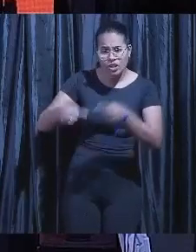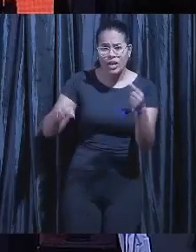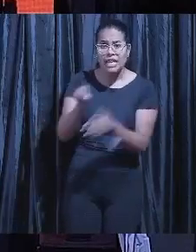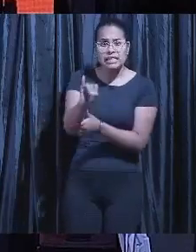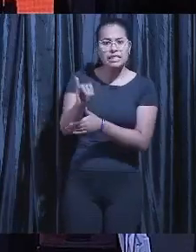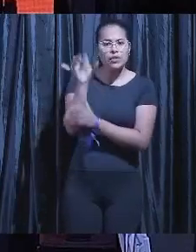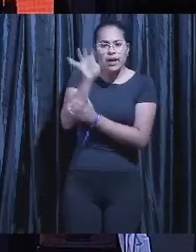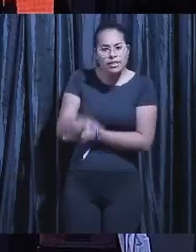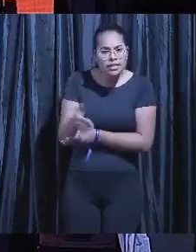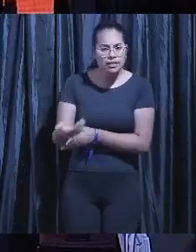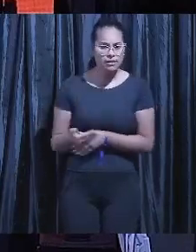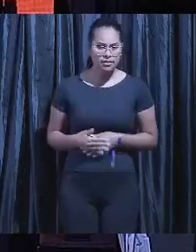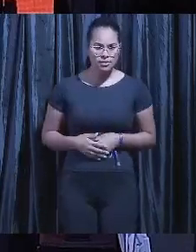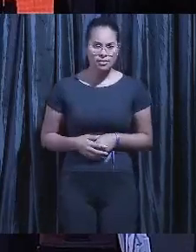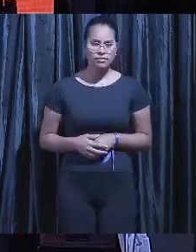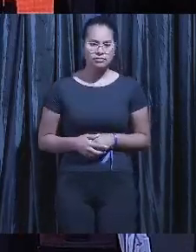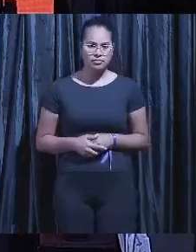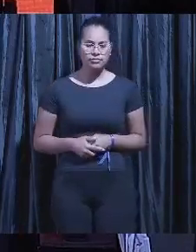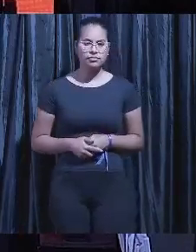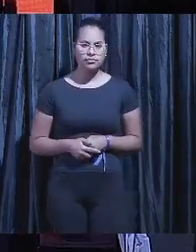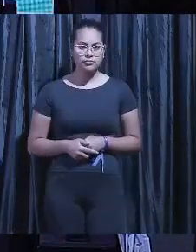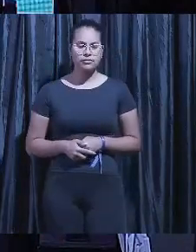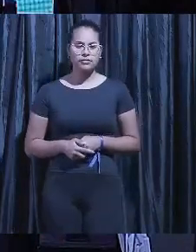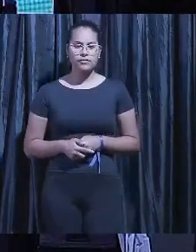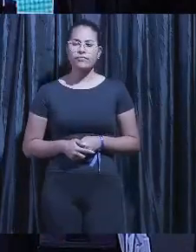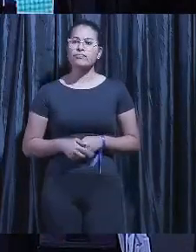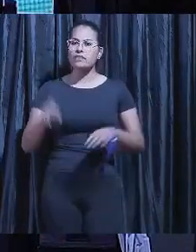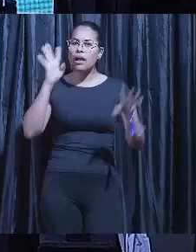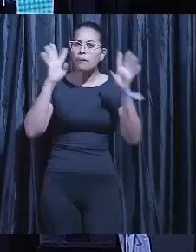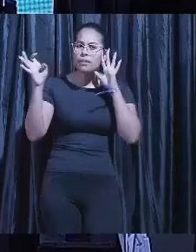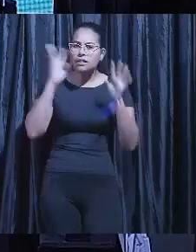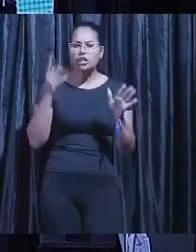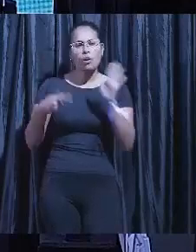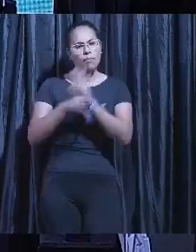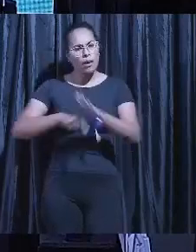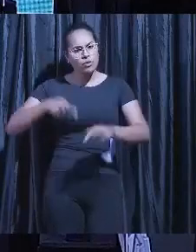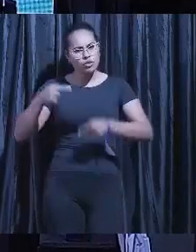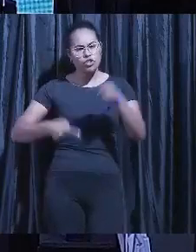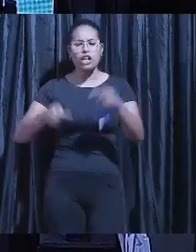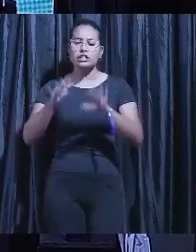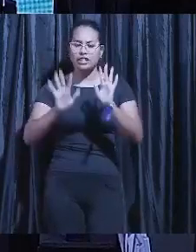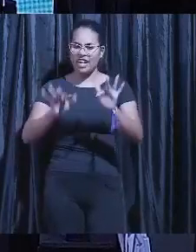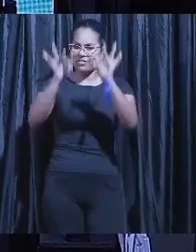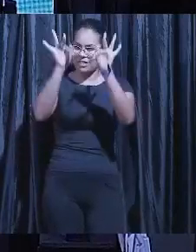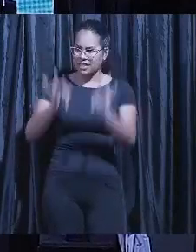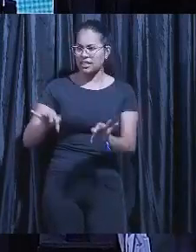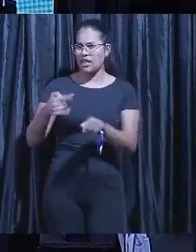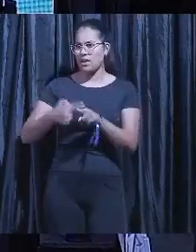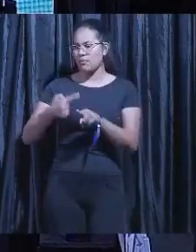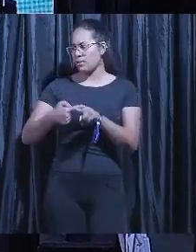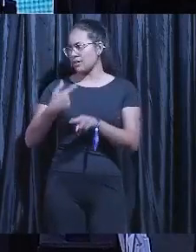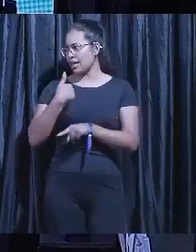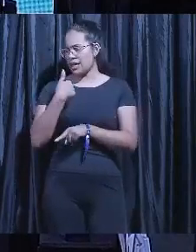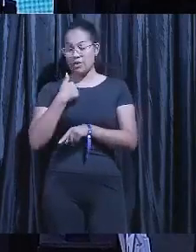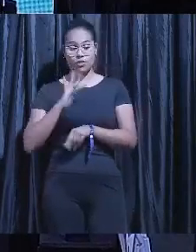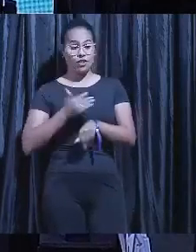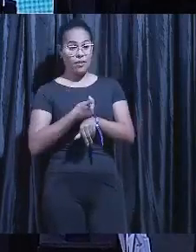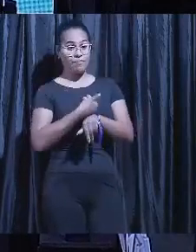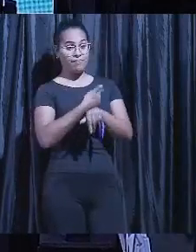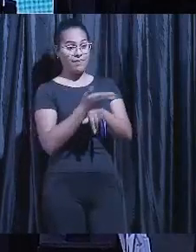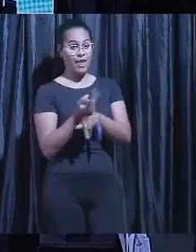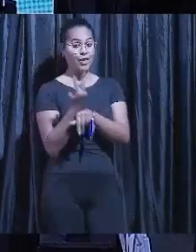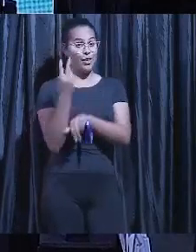desse jeito. E aí, pensando nesse diálogo, já aqui encerrando, que eu já passei aqui 2 minutos do meu tempo,